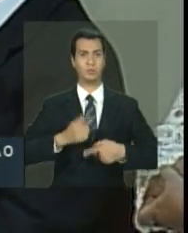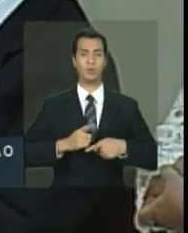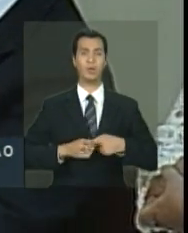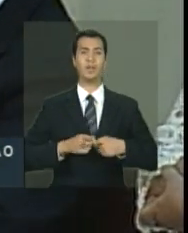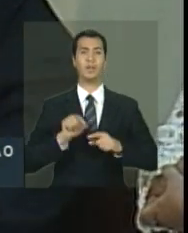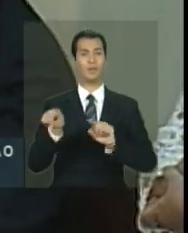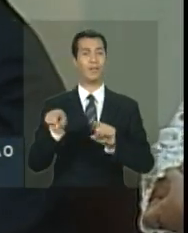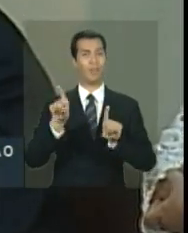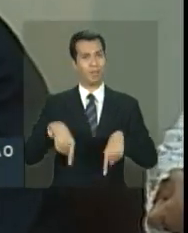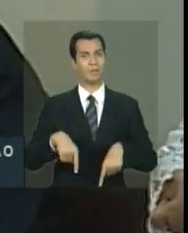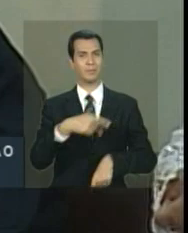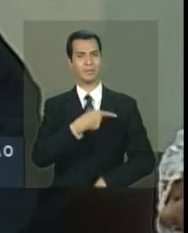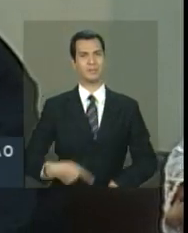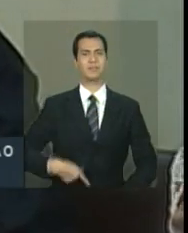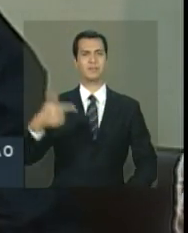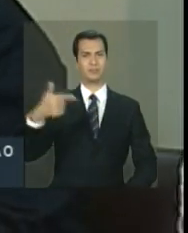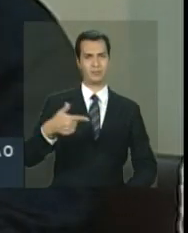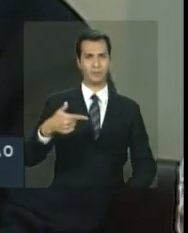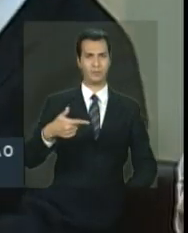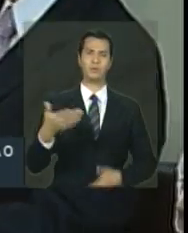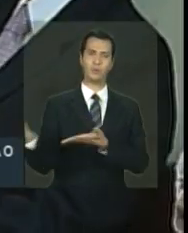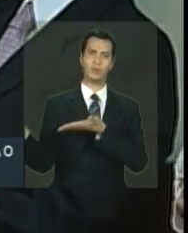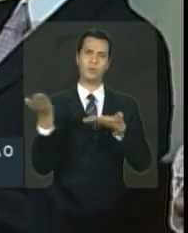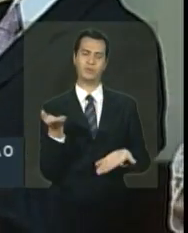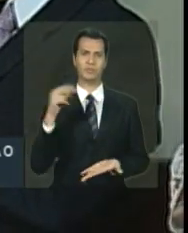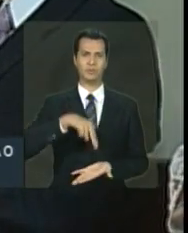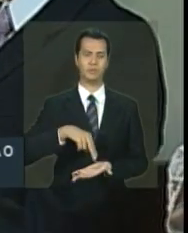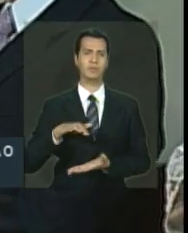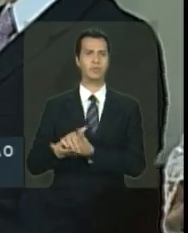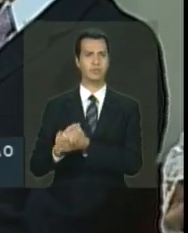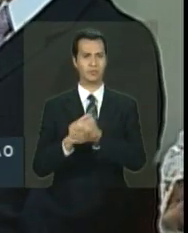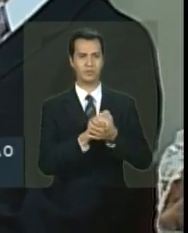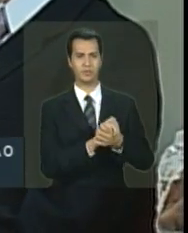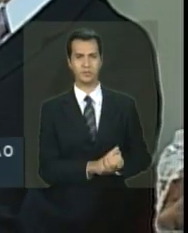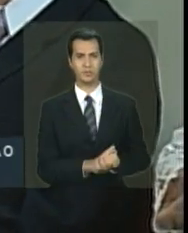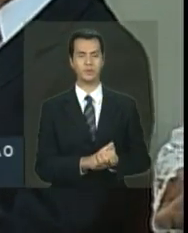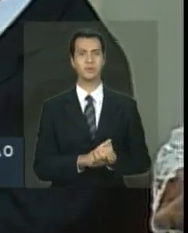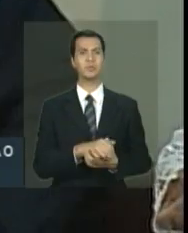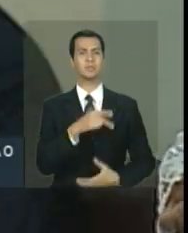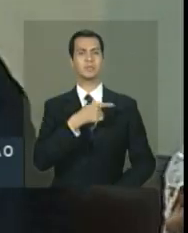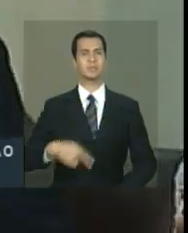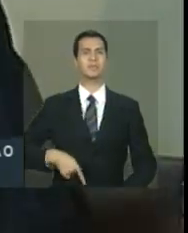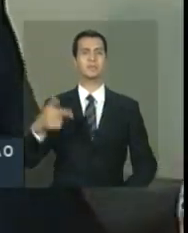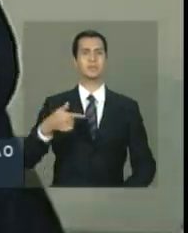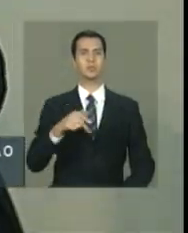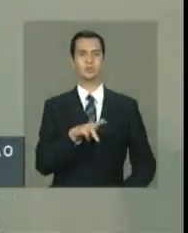República Federativa do Brasil. Eu convido para fazer a saudação o vice-presidente Michel Temer.